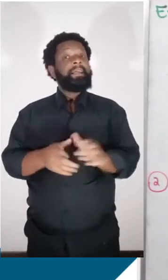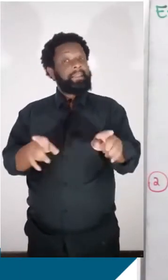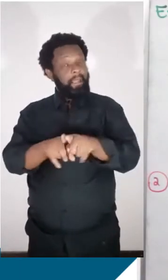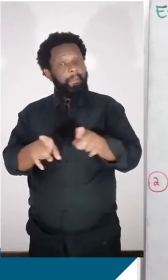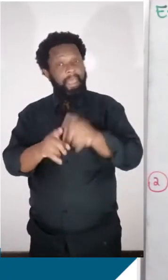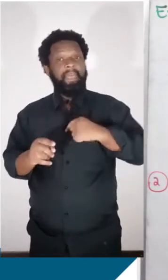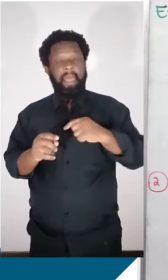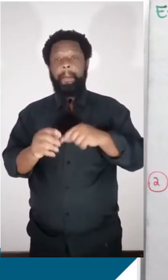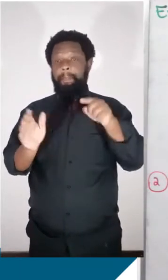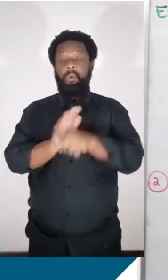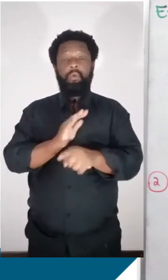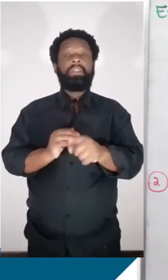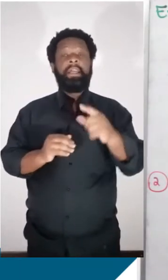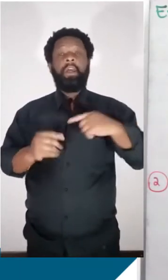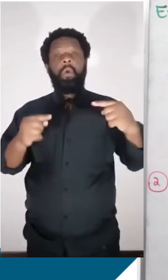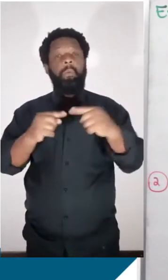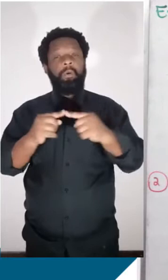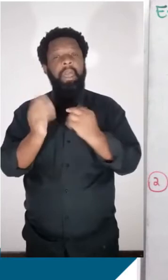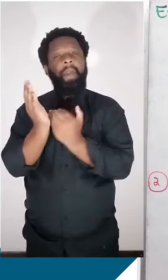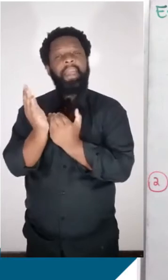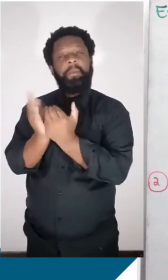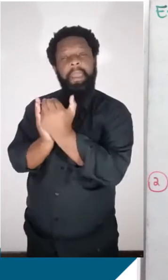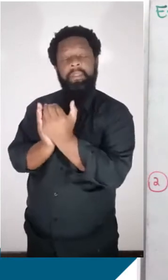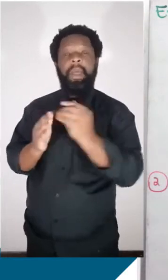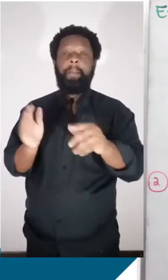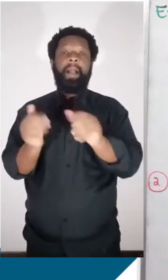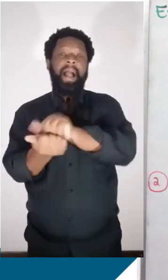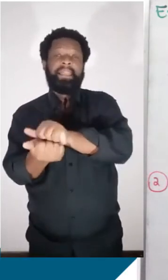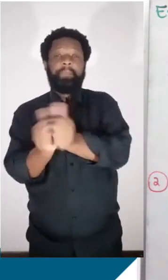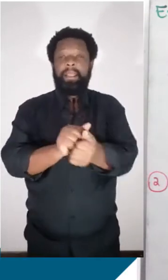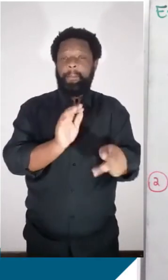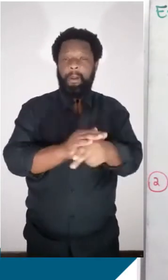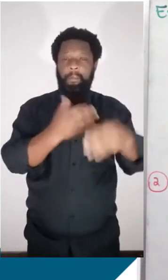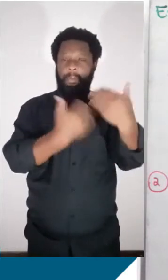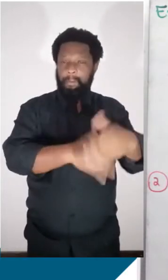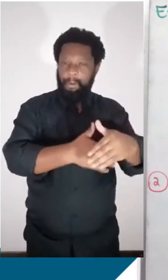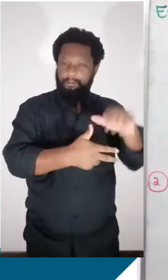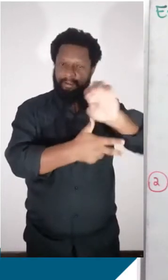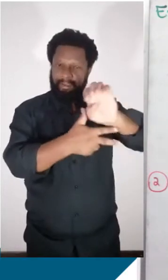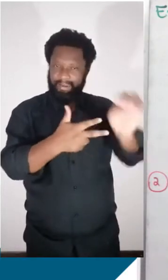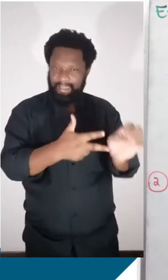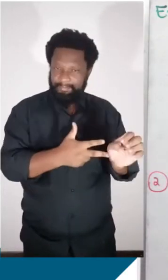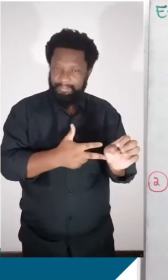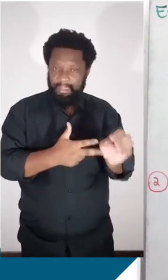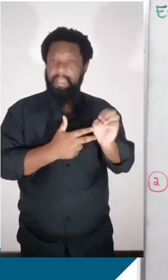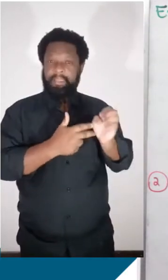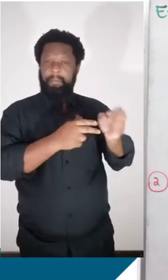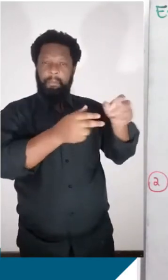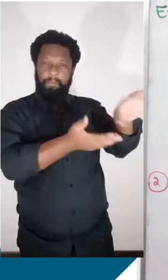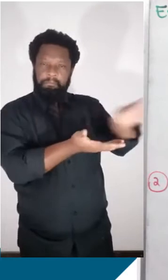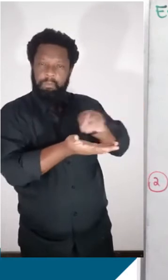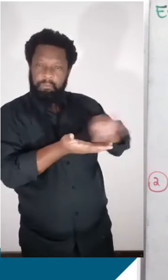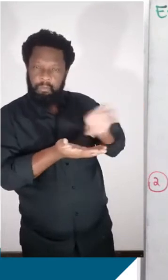Essa também é uma questão envolvendo rendimento. E essa questão é adaptada do Enem, tudo bem? Eu peguei os mesmos dados, a mesma reação,